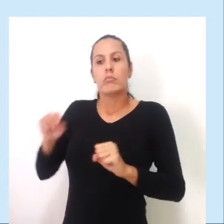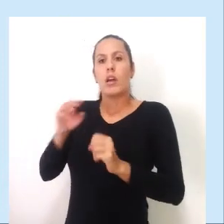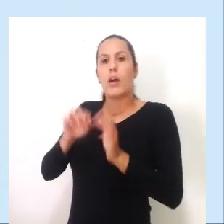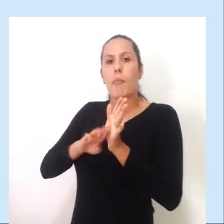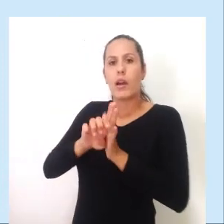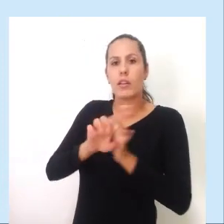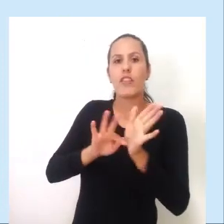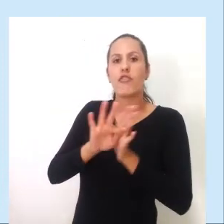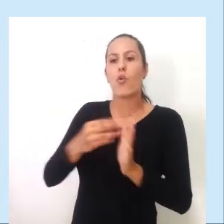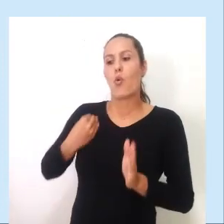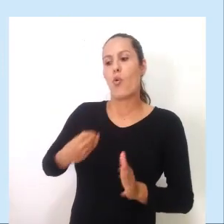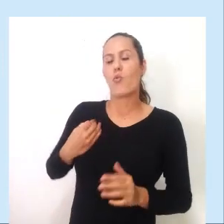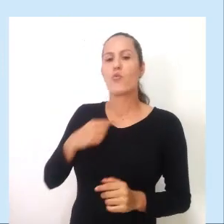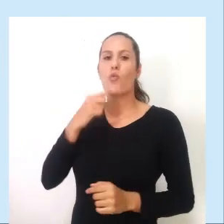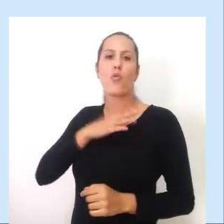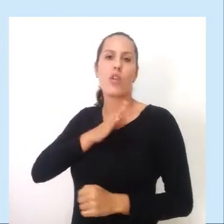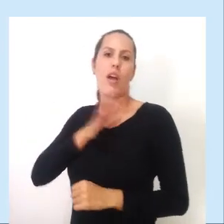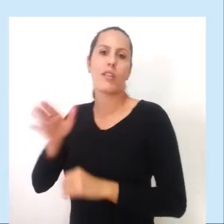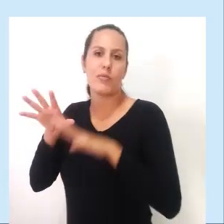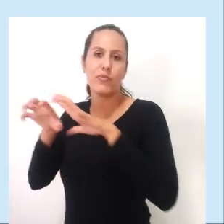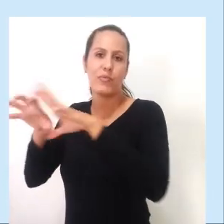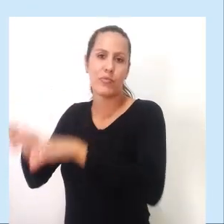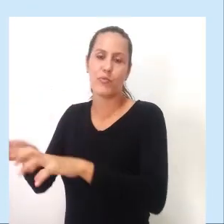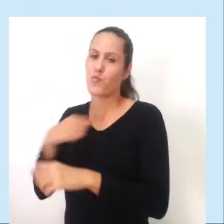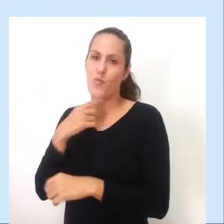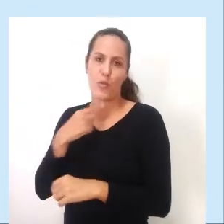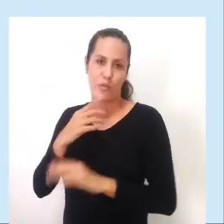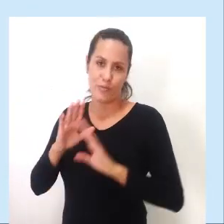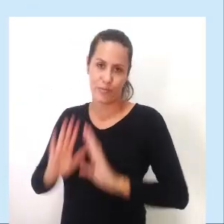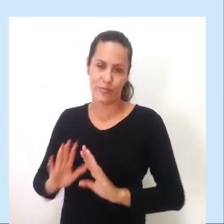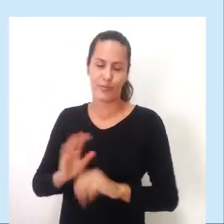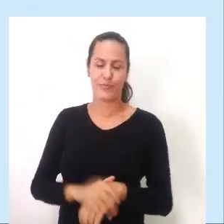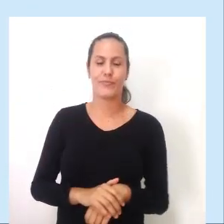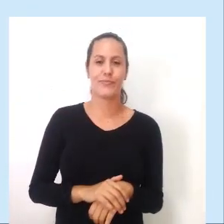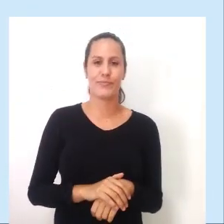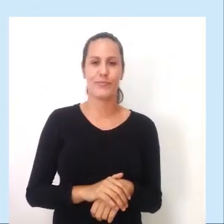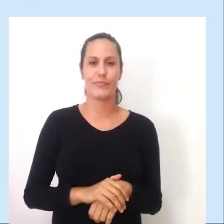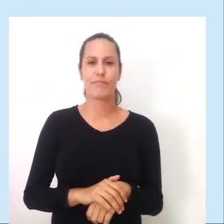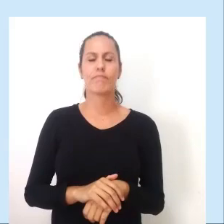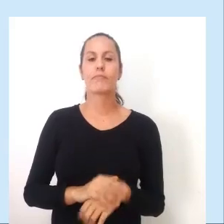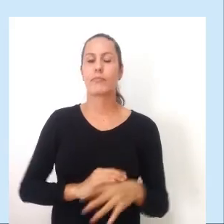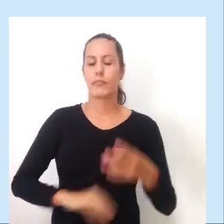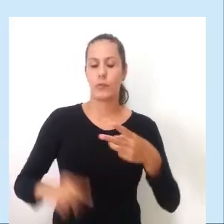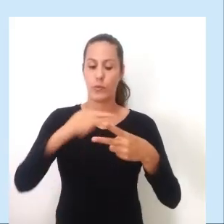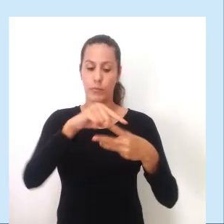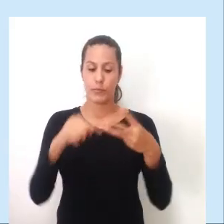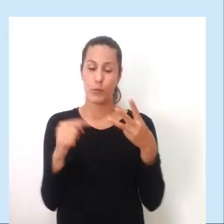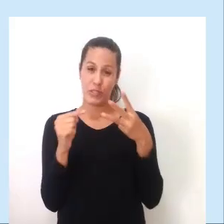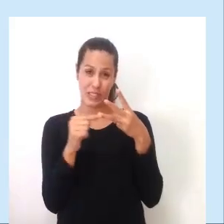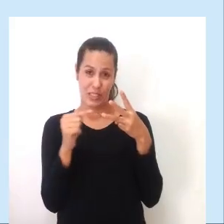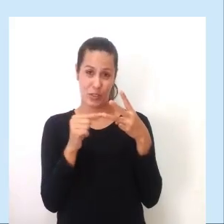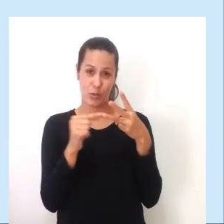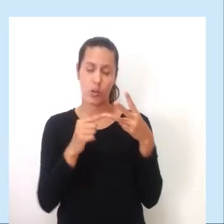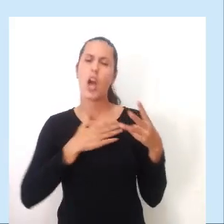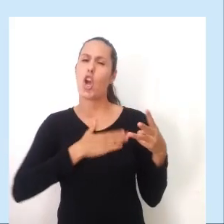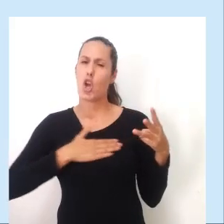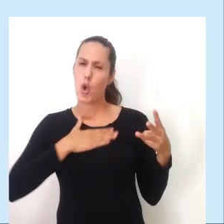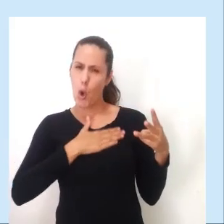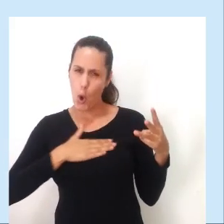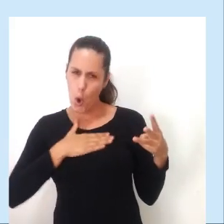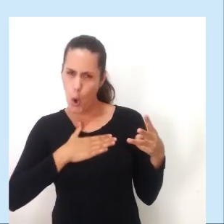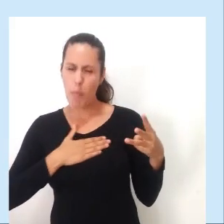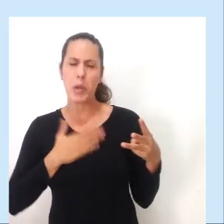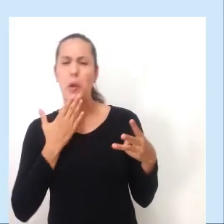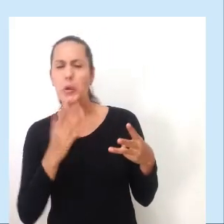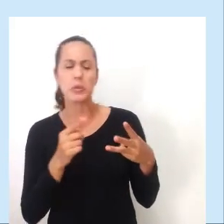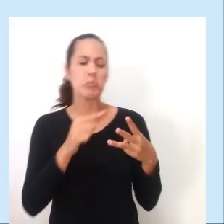e fungos. Ok? A gente vai para o segundo tipo, onde os paleontólogos gostam, mas não gostam tanto